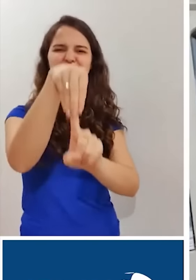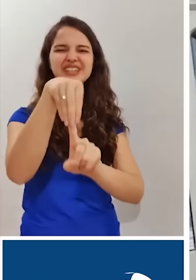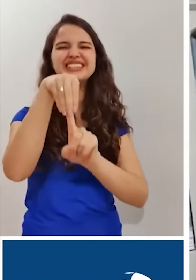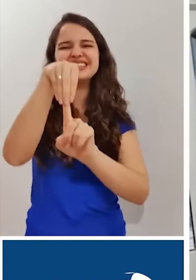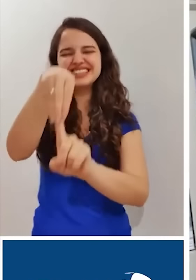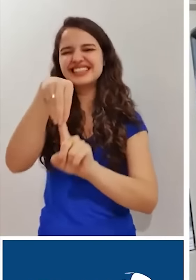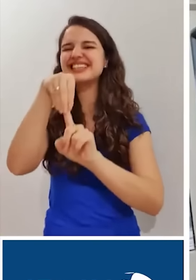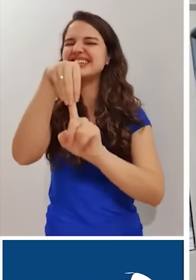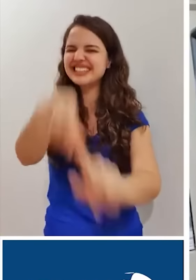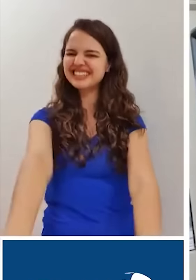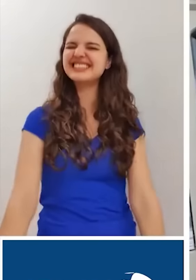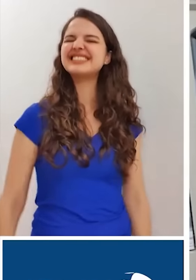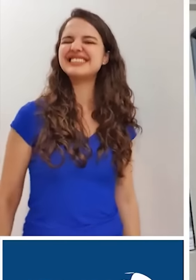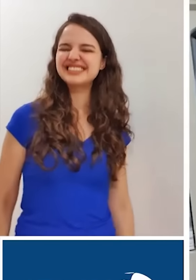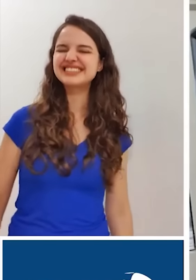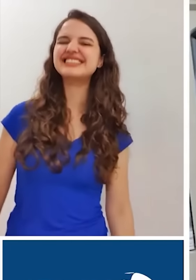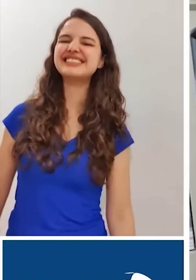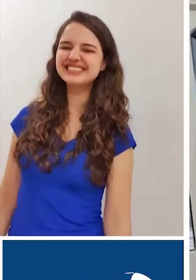na